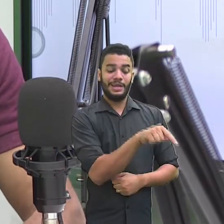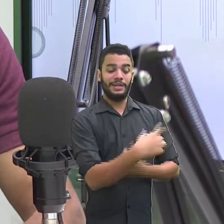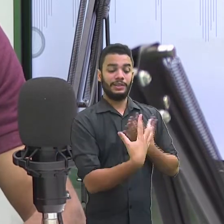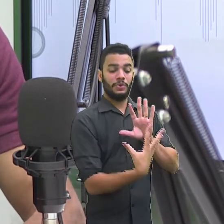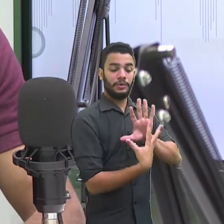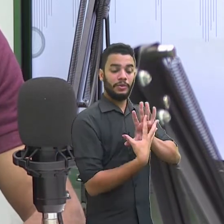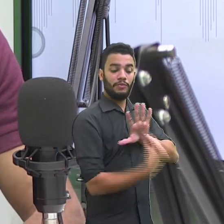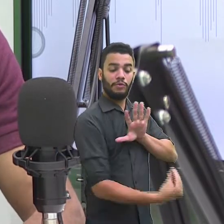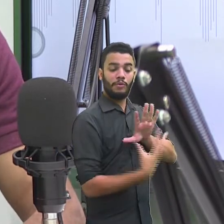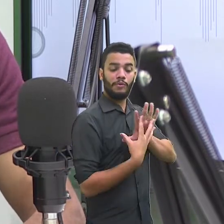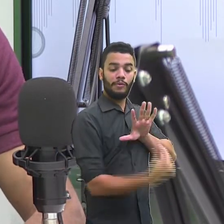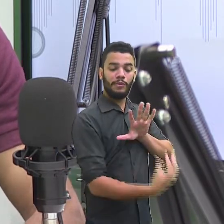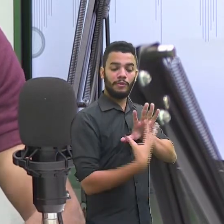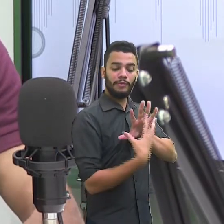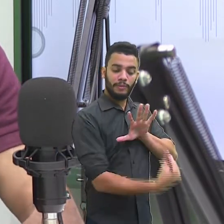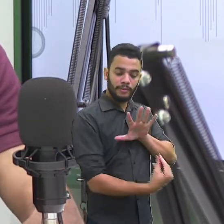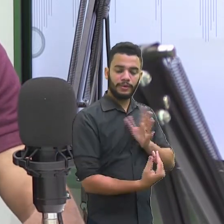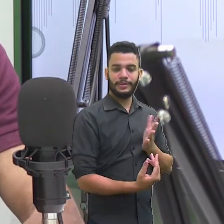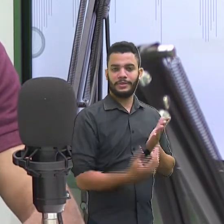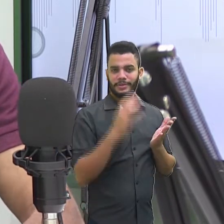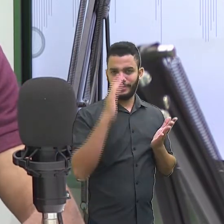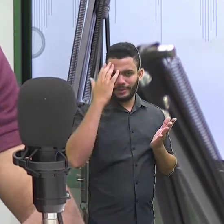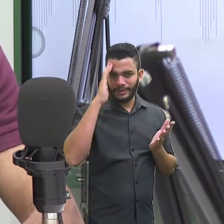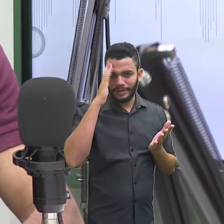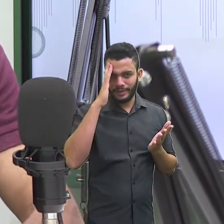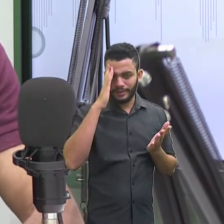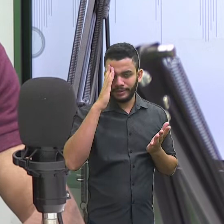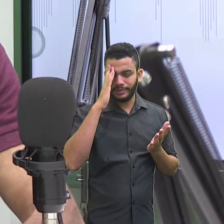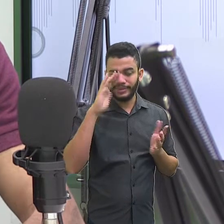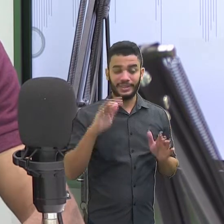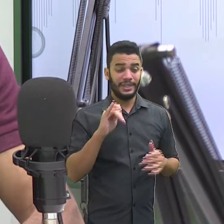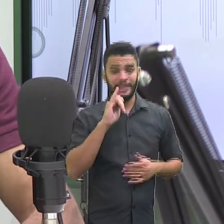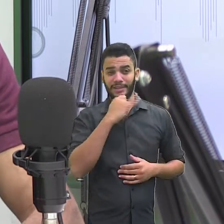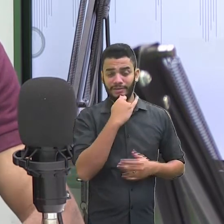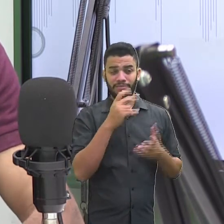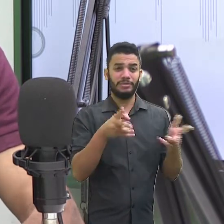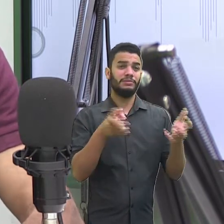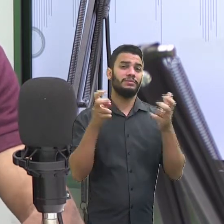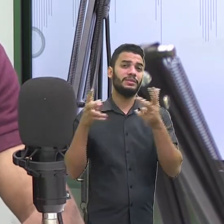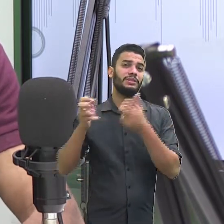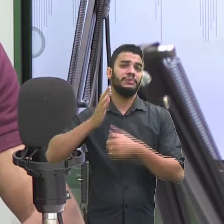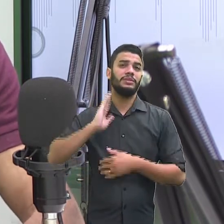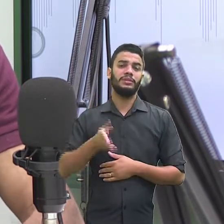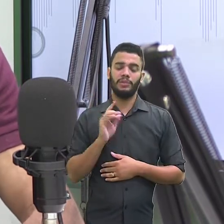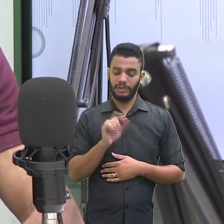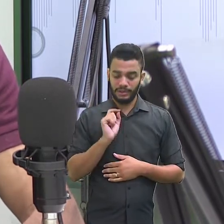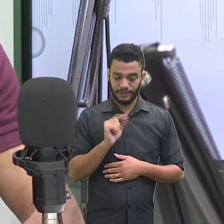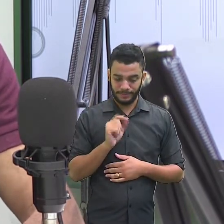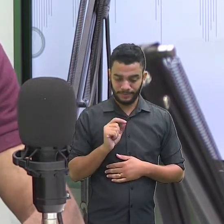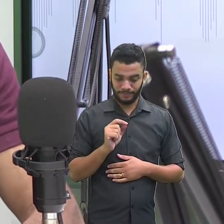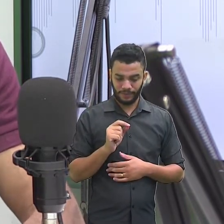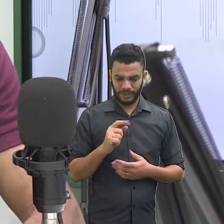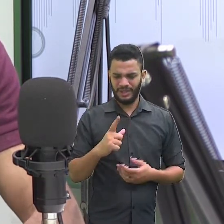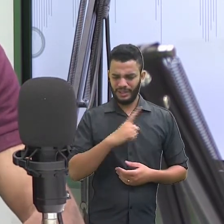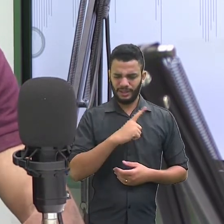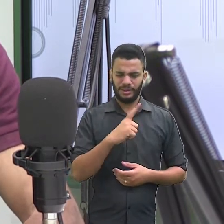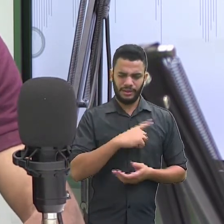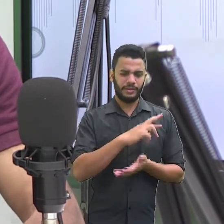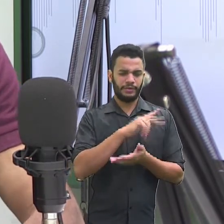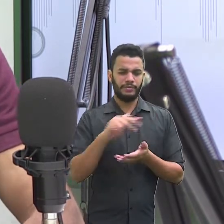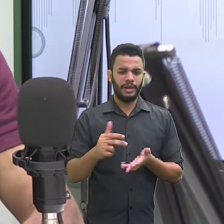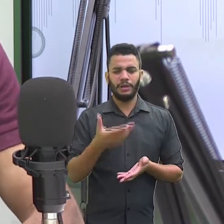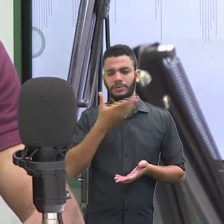um legado material para os filhos. E por isso, então, se sacrificam, se esforçam à beça para que os filhos estudem nas